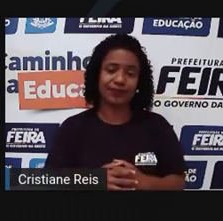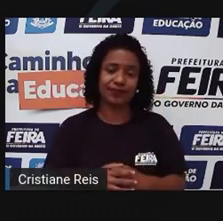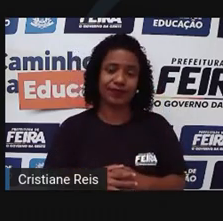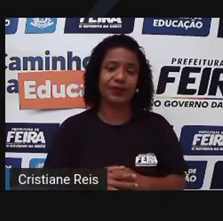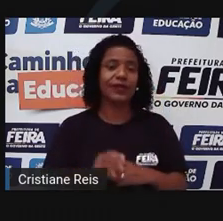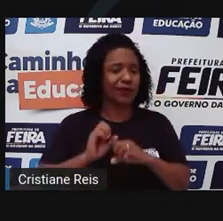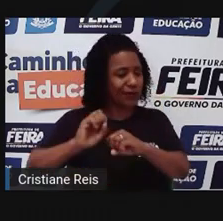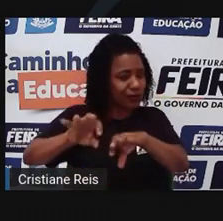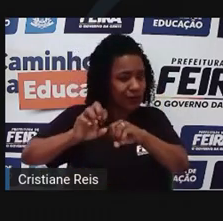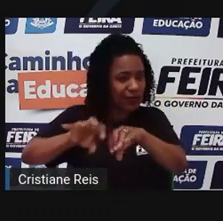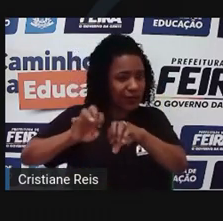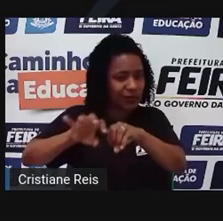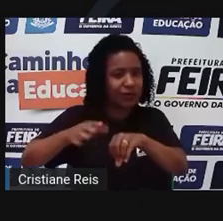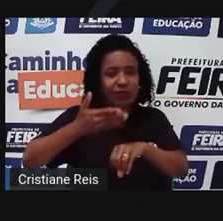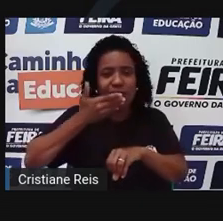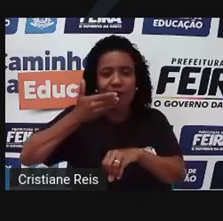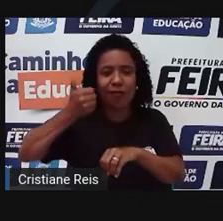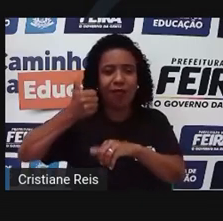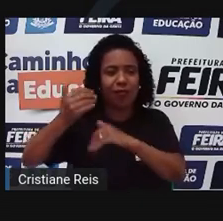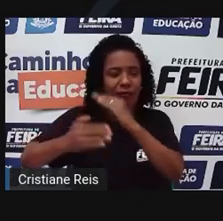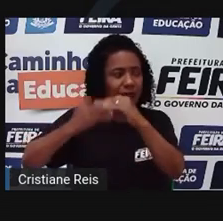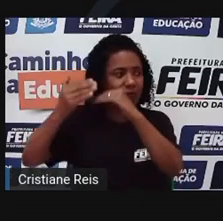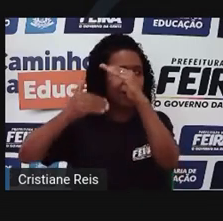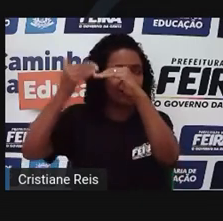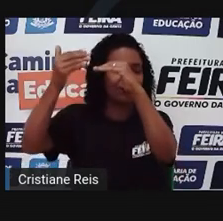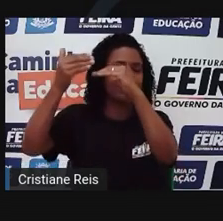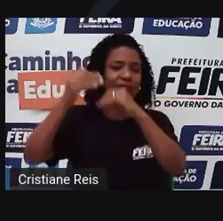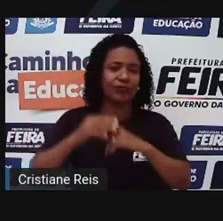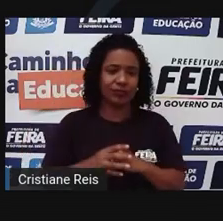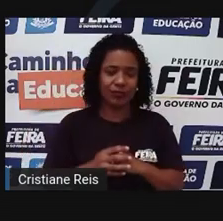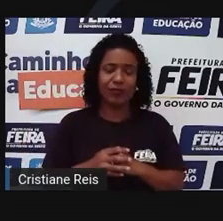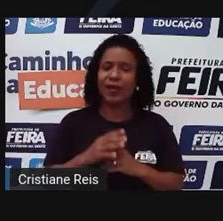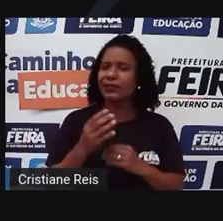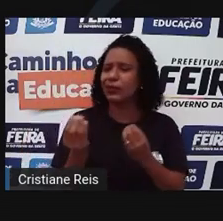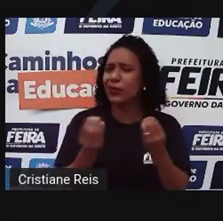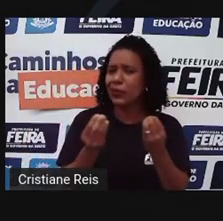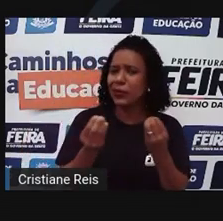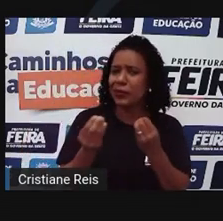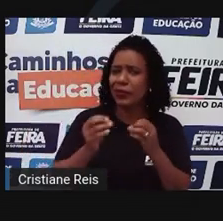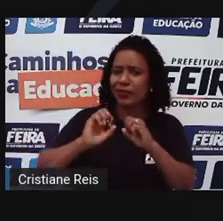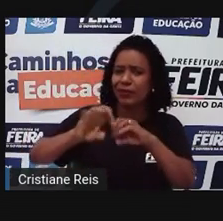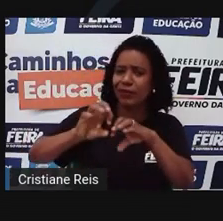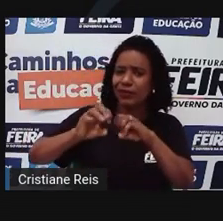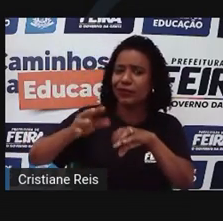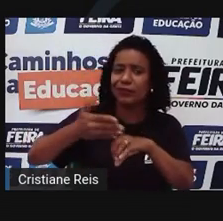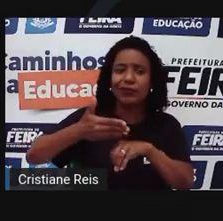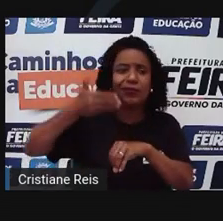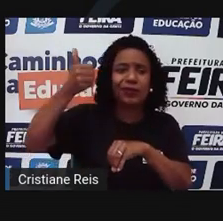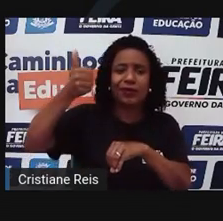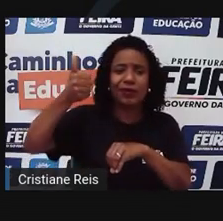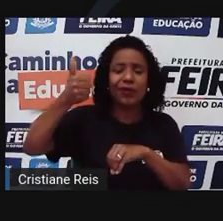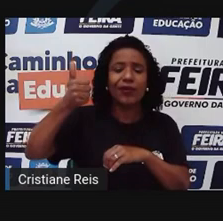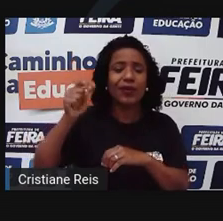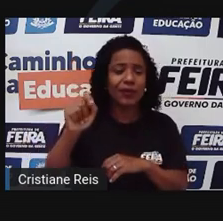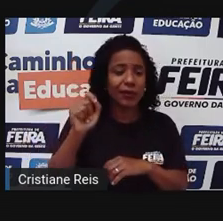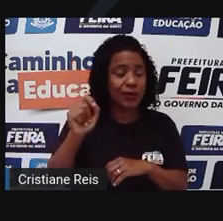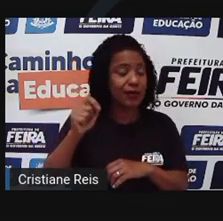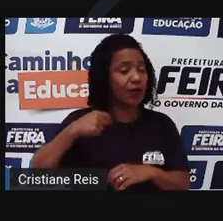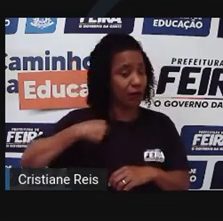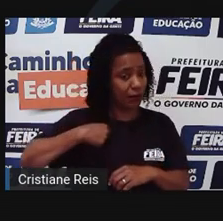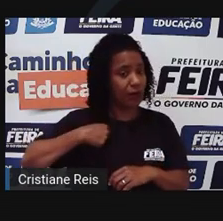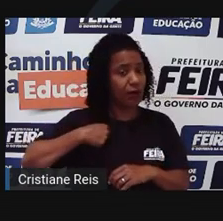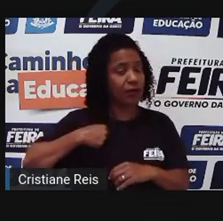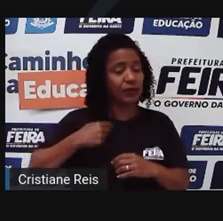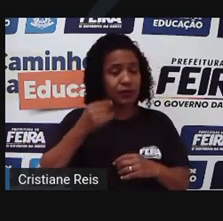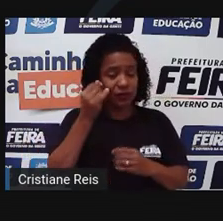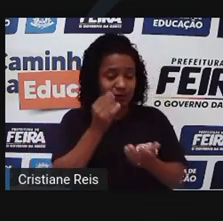da educação e qualidade. No meu entendimento, envolve também a não discriminação, né?